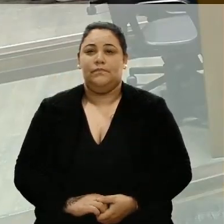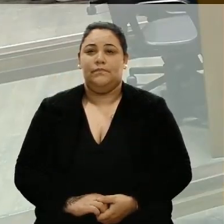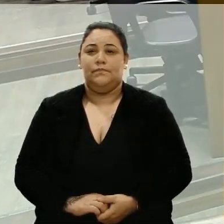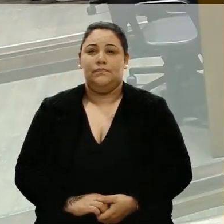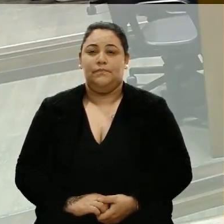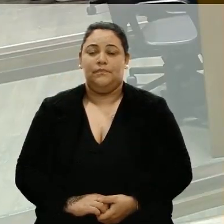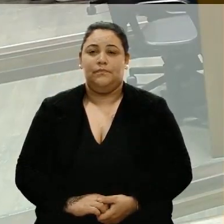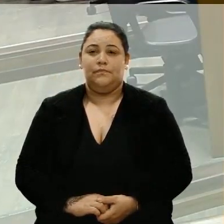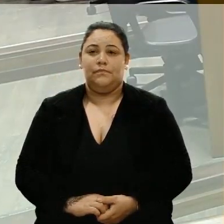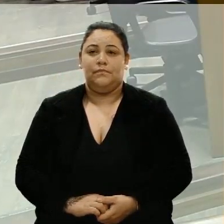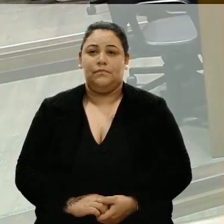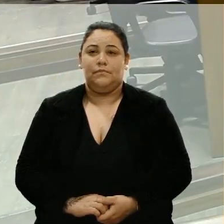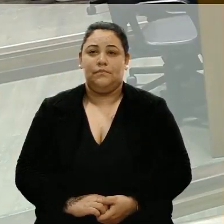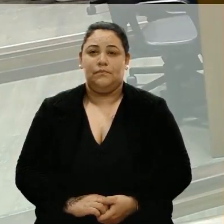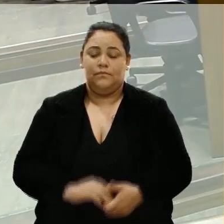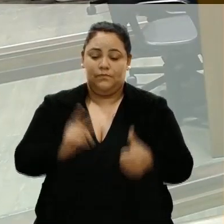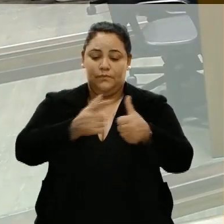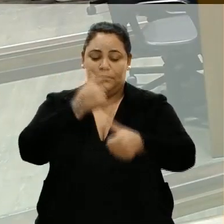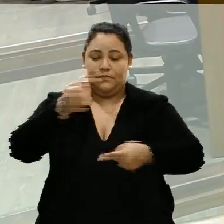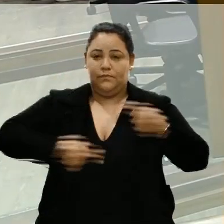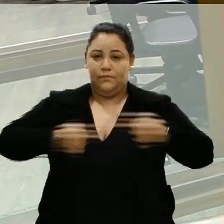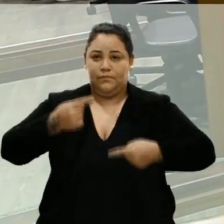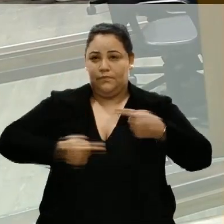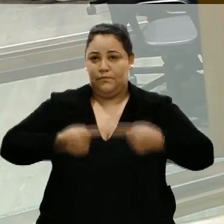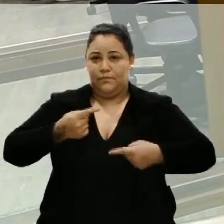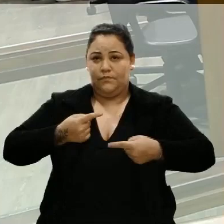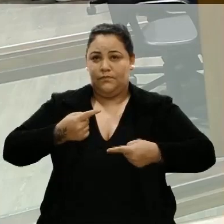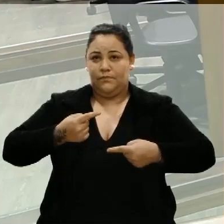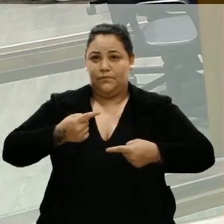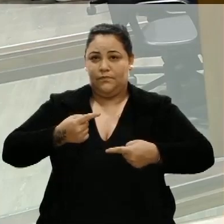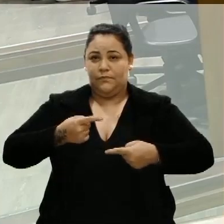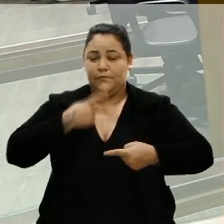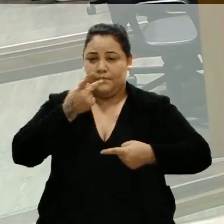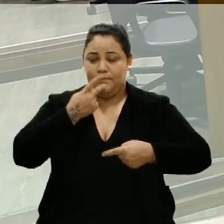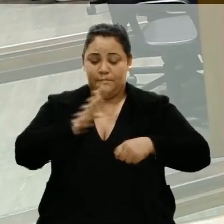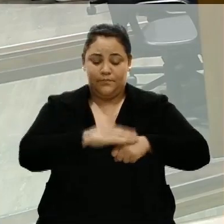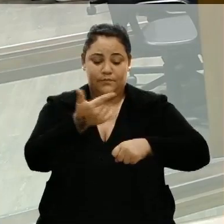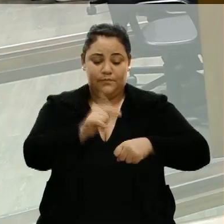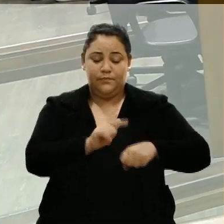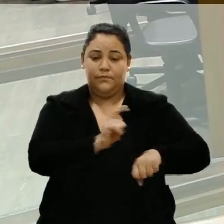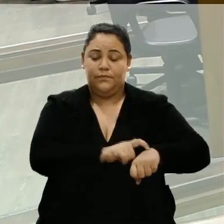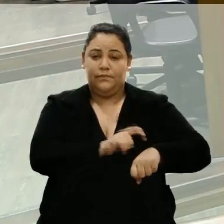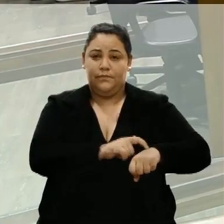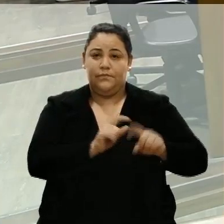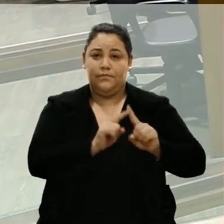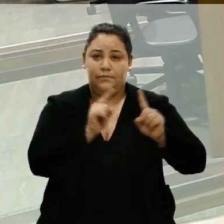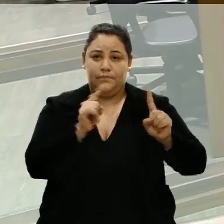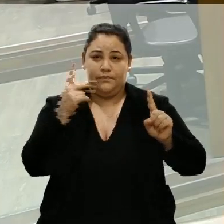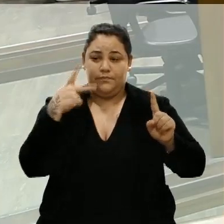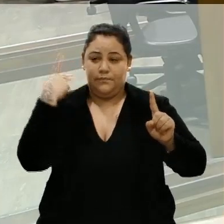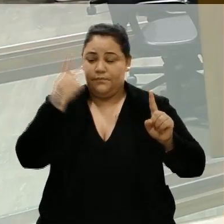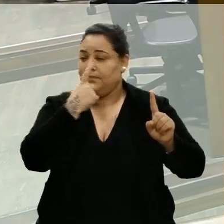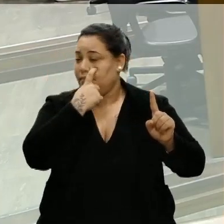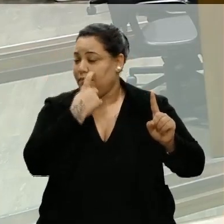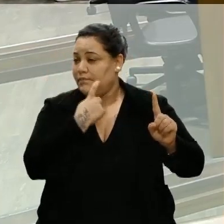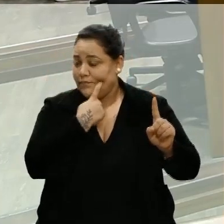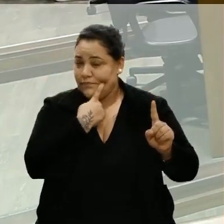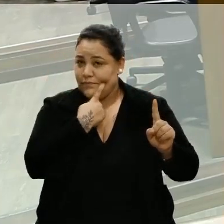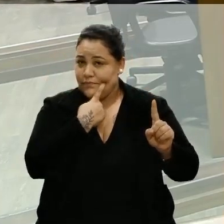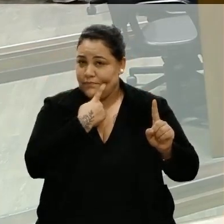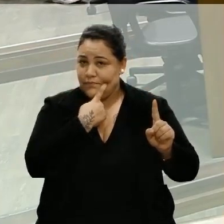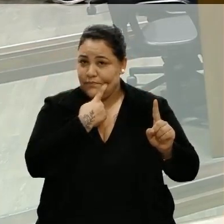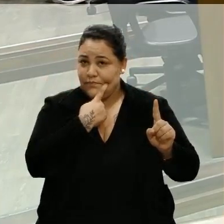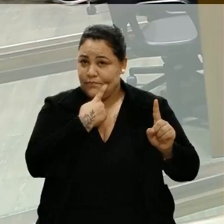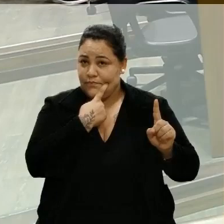Bom, em primeira discussão, falaremos mais em outro momento, mas o vereador Wagner Petrini e o nosso